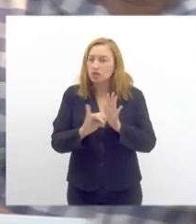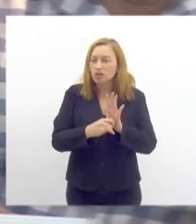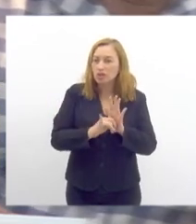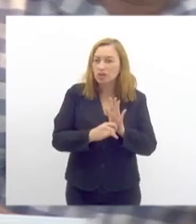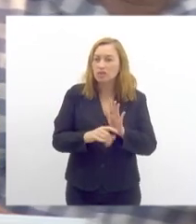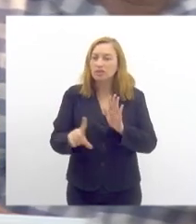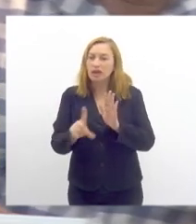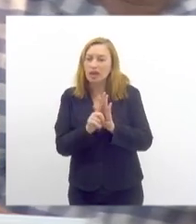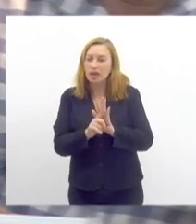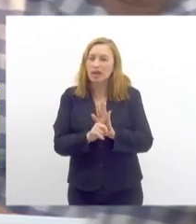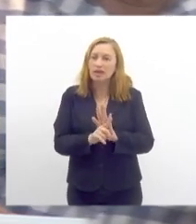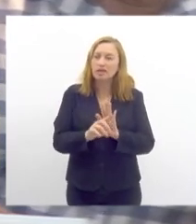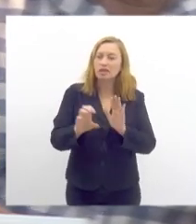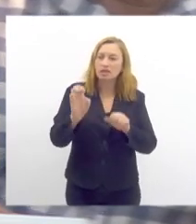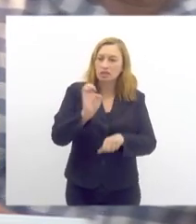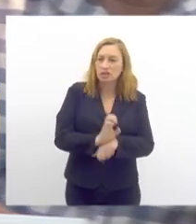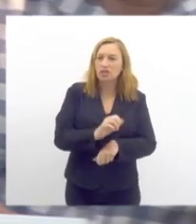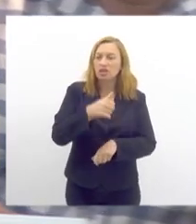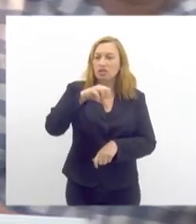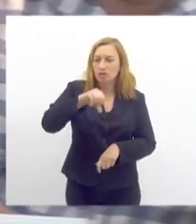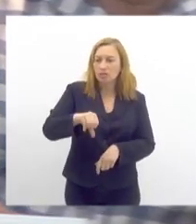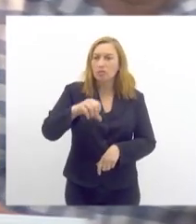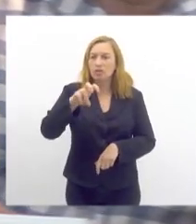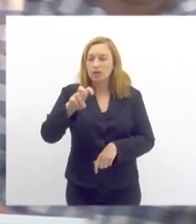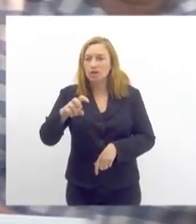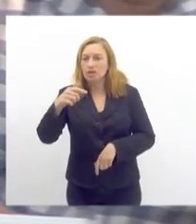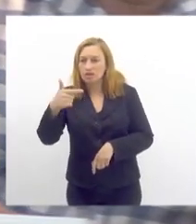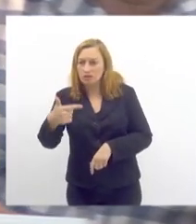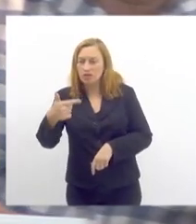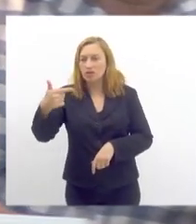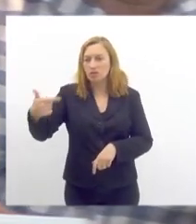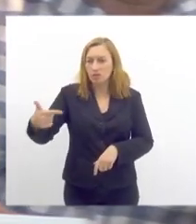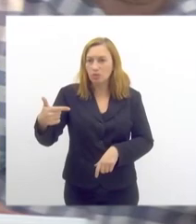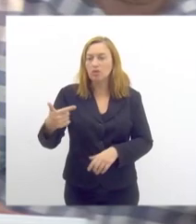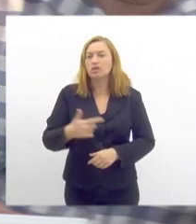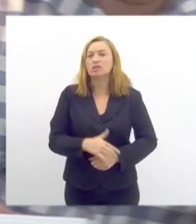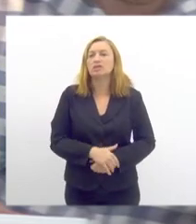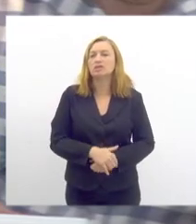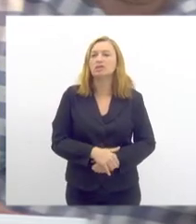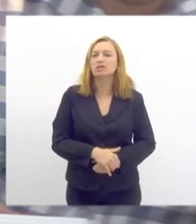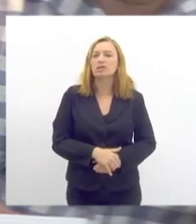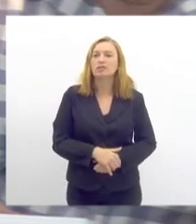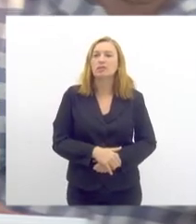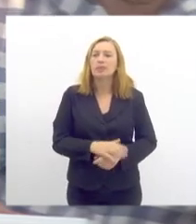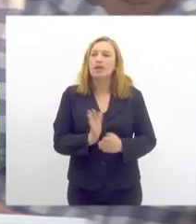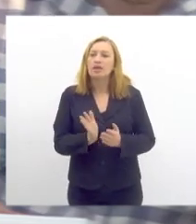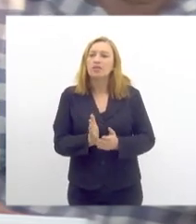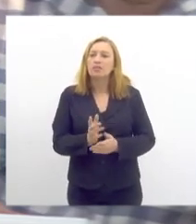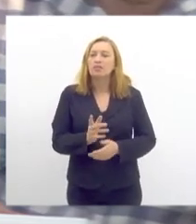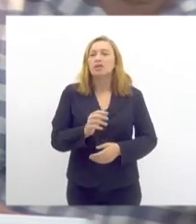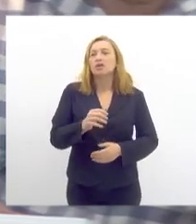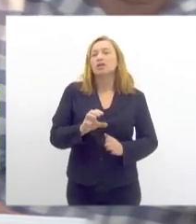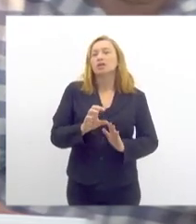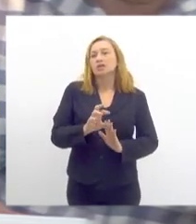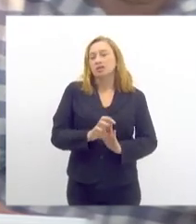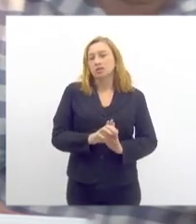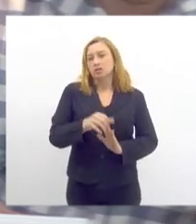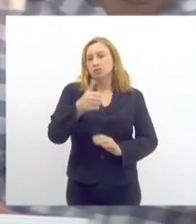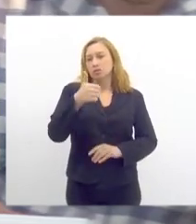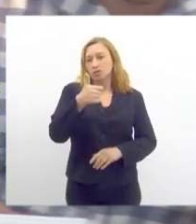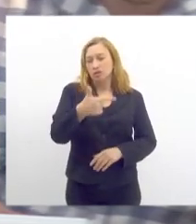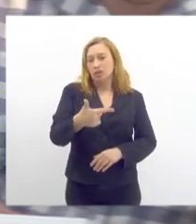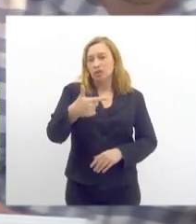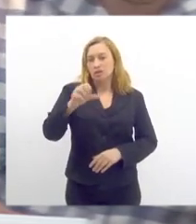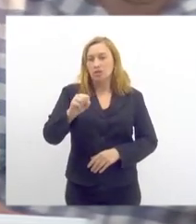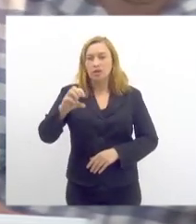Estadual 9.580 de 2022, que ocasionou uma frustração de receita da ordem de R$ 280 milhões.